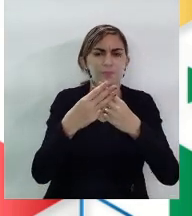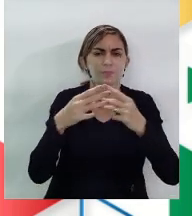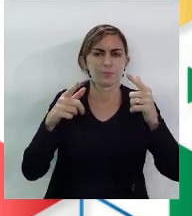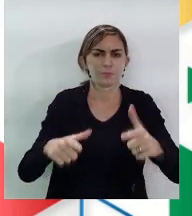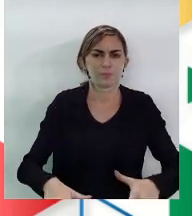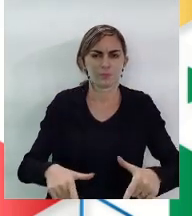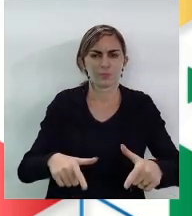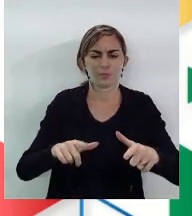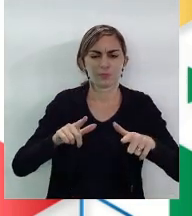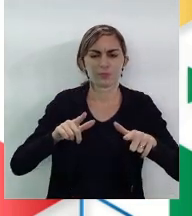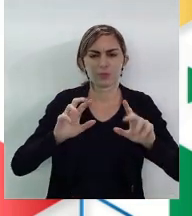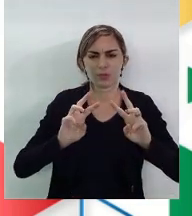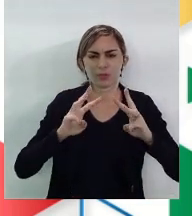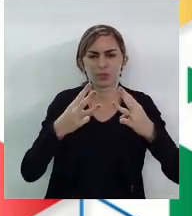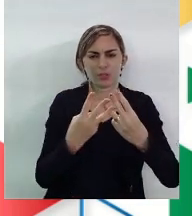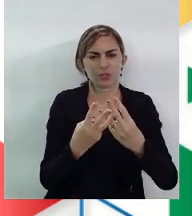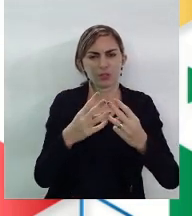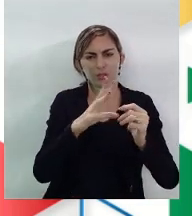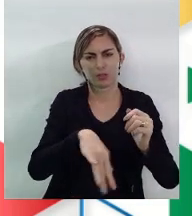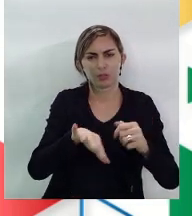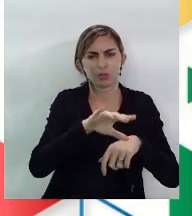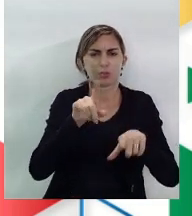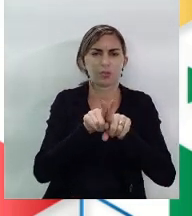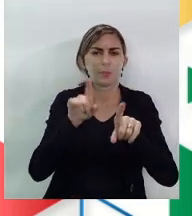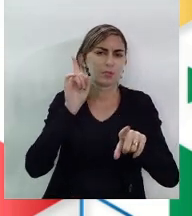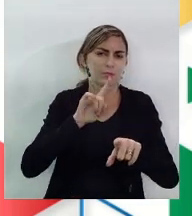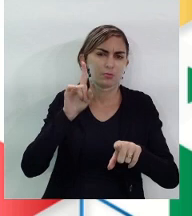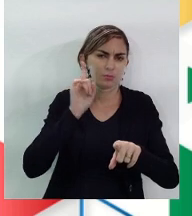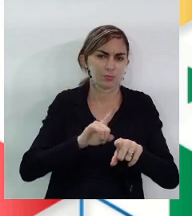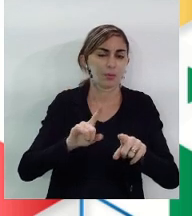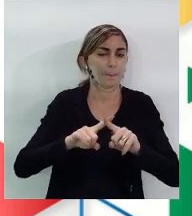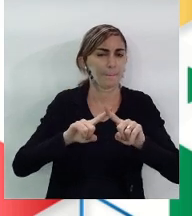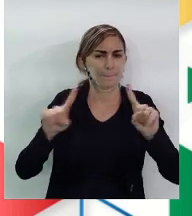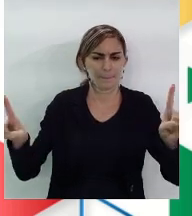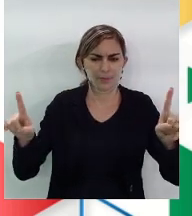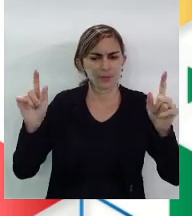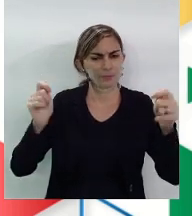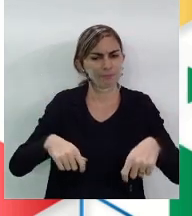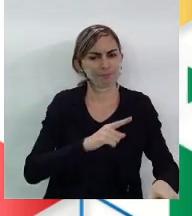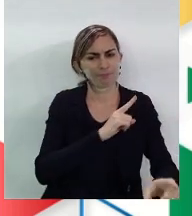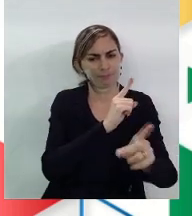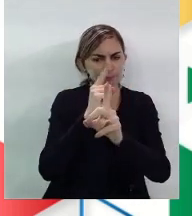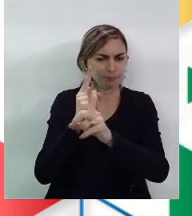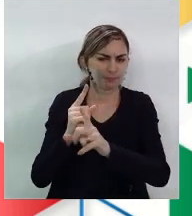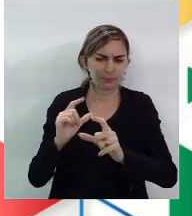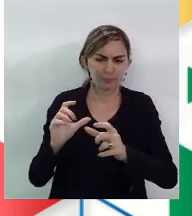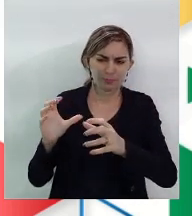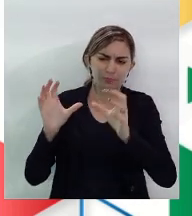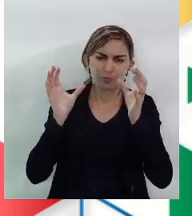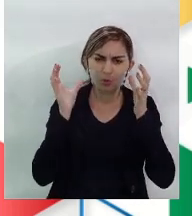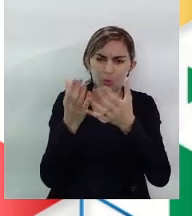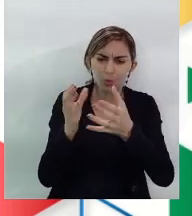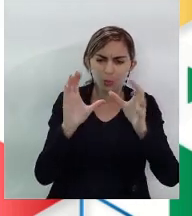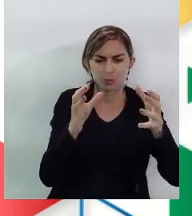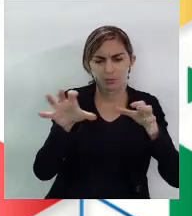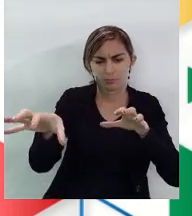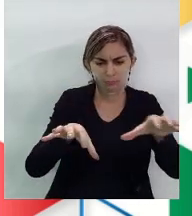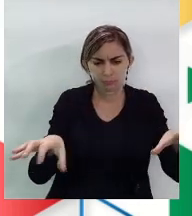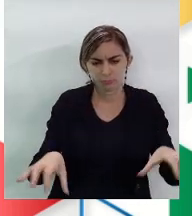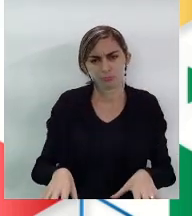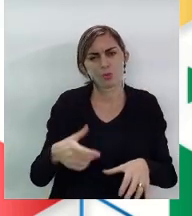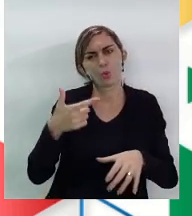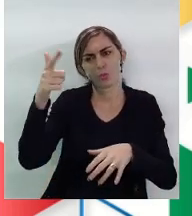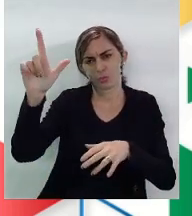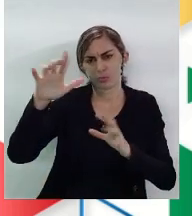em Israel e nos Estados Unidos, mas é possível encontrar pequenas comunidades judaicas em